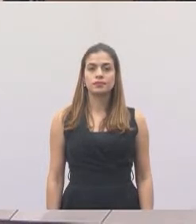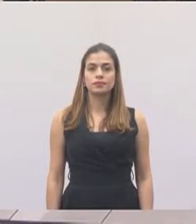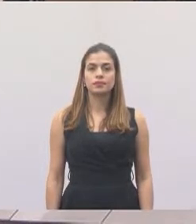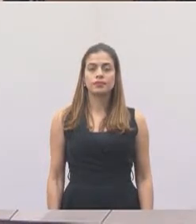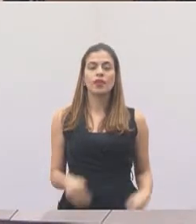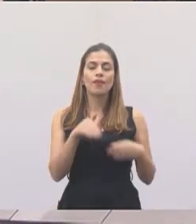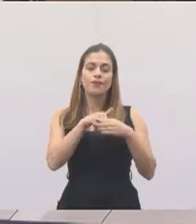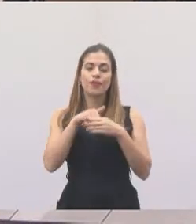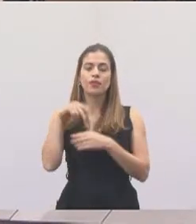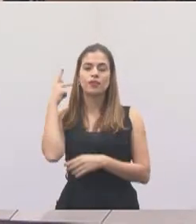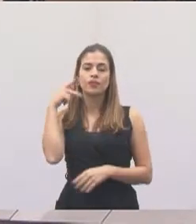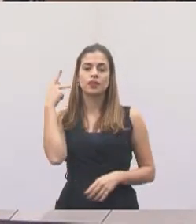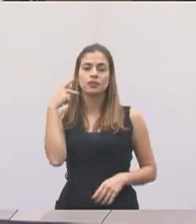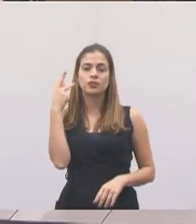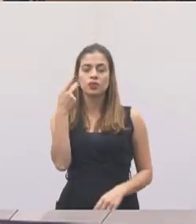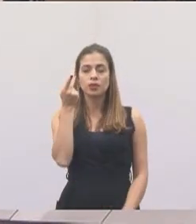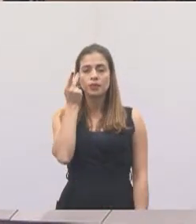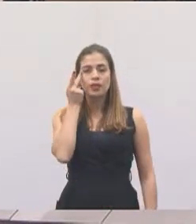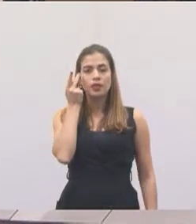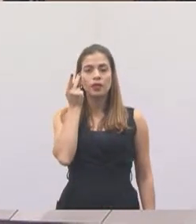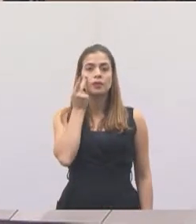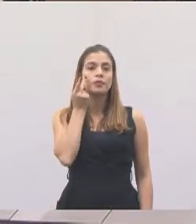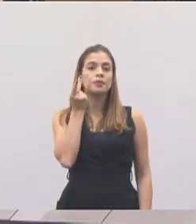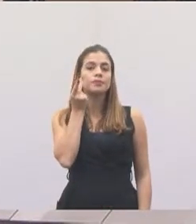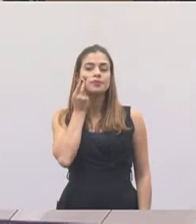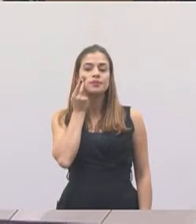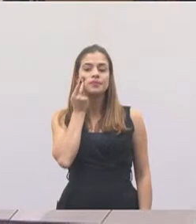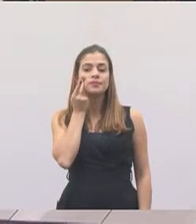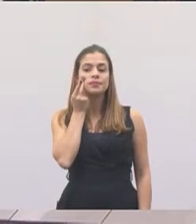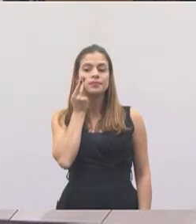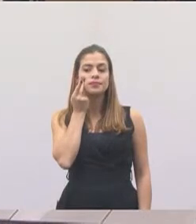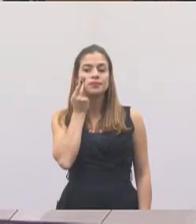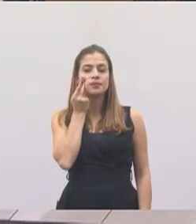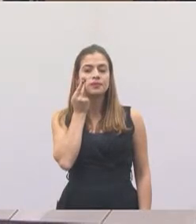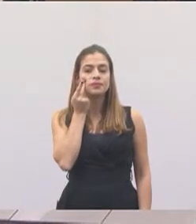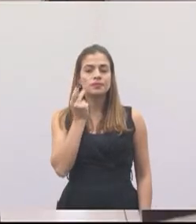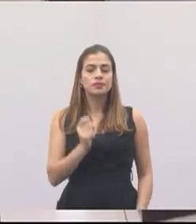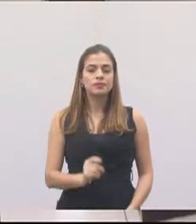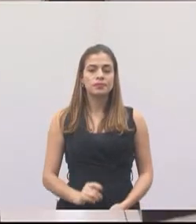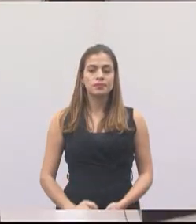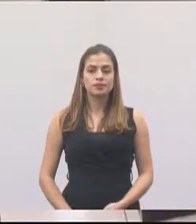Como voto o vereador Paulinho dos Condutores?